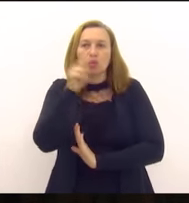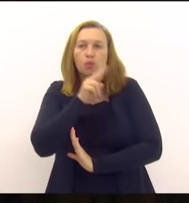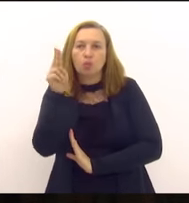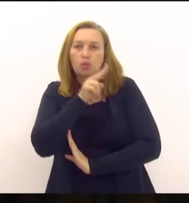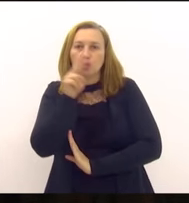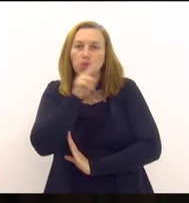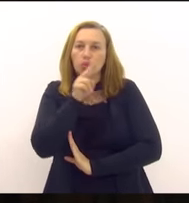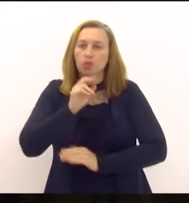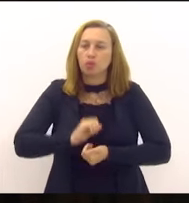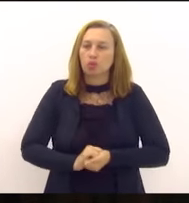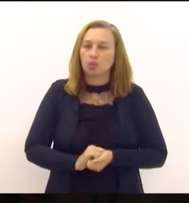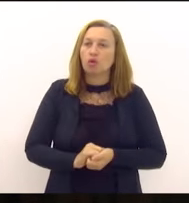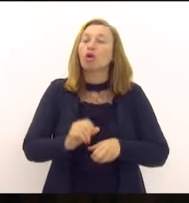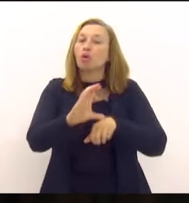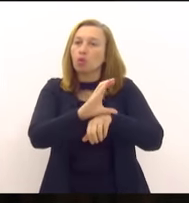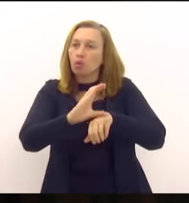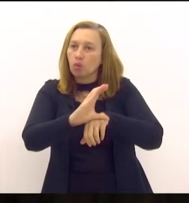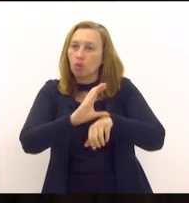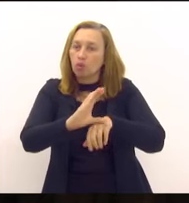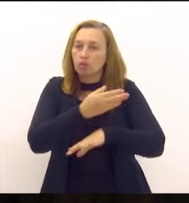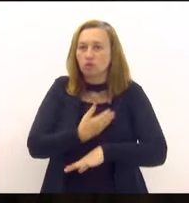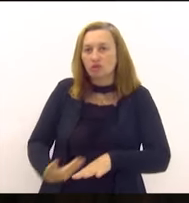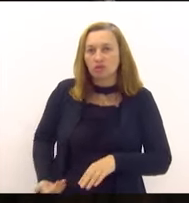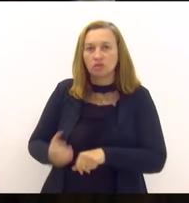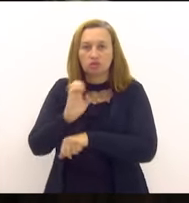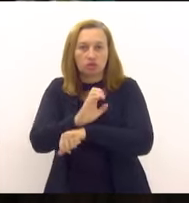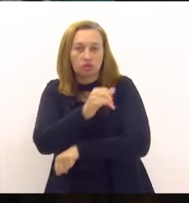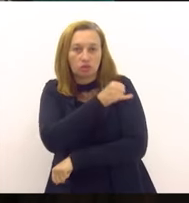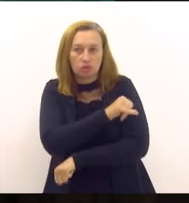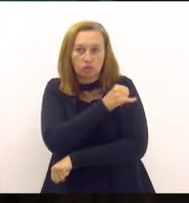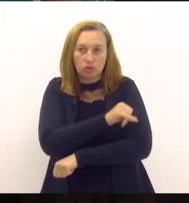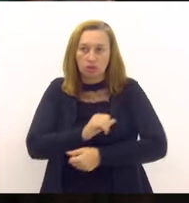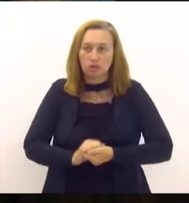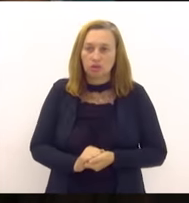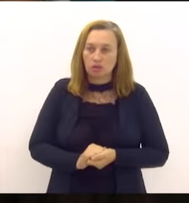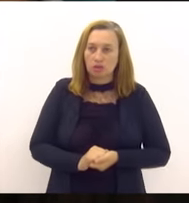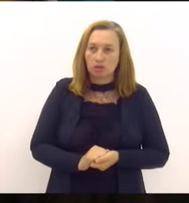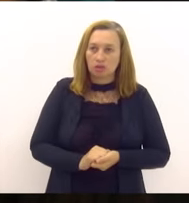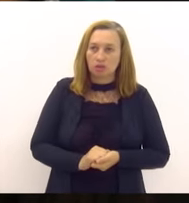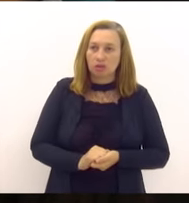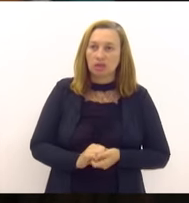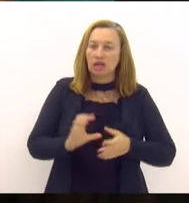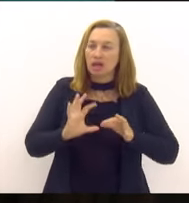ato constitucional do governador do Estado do Rio em sua livre